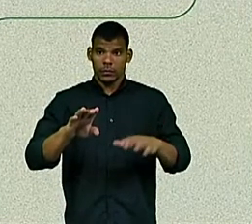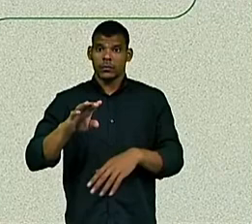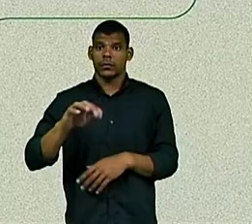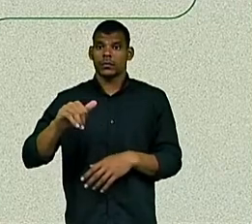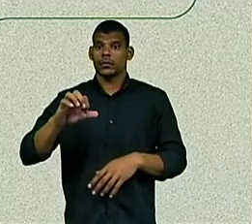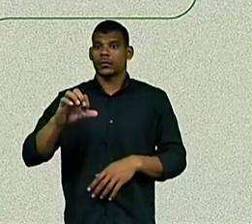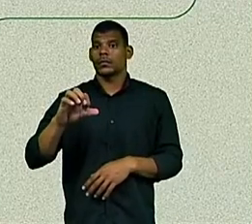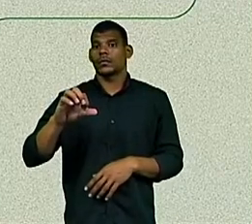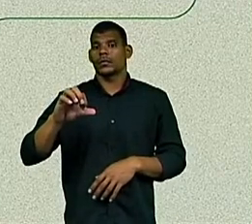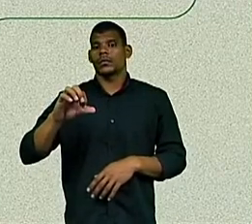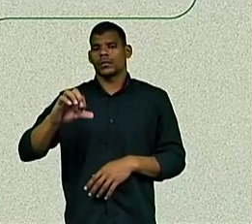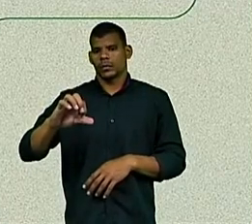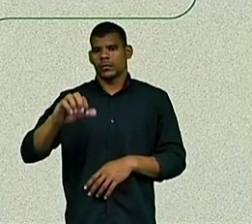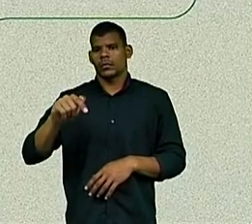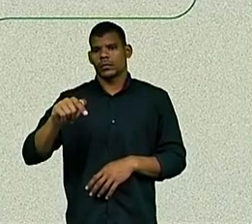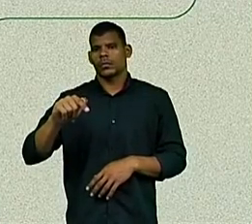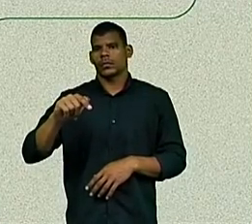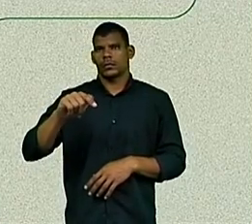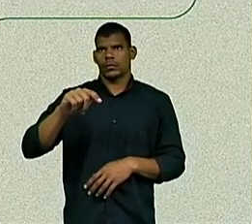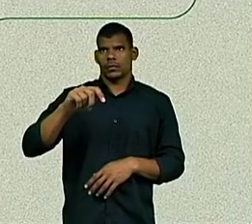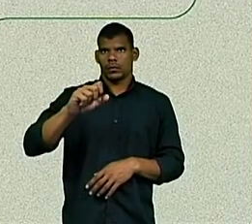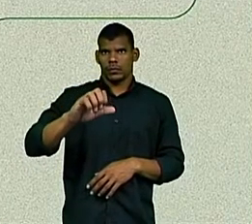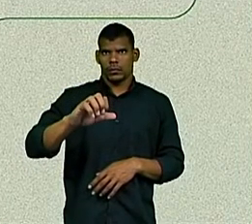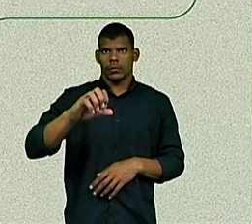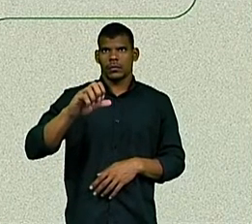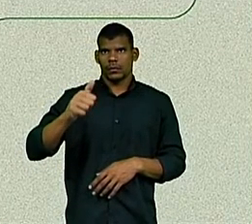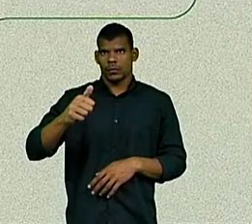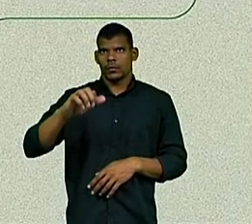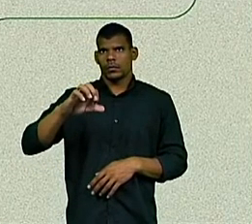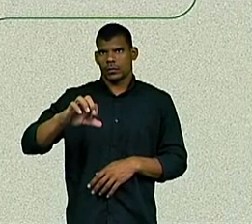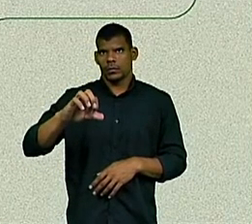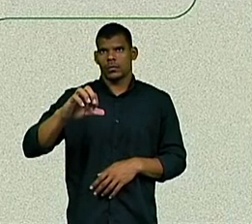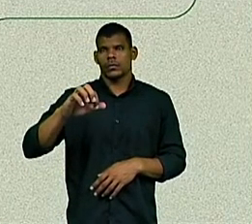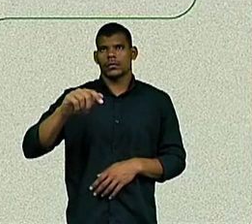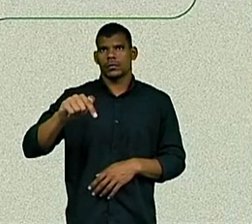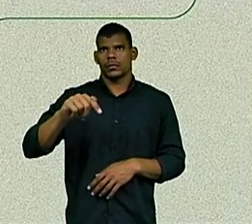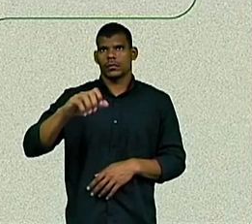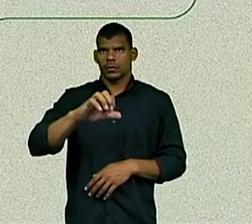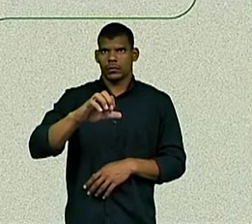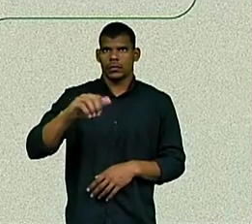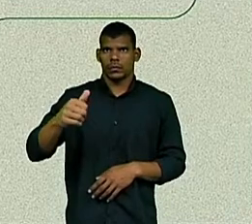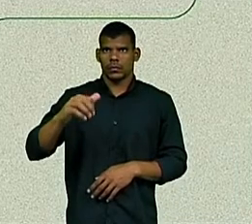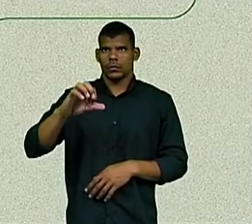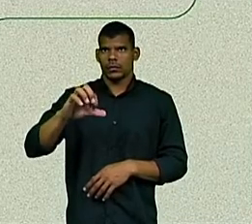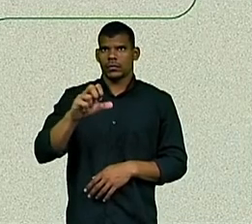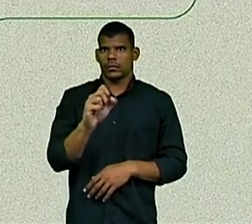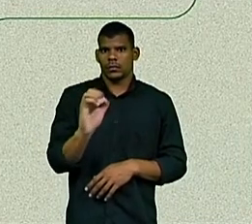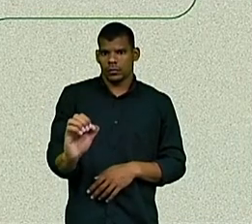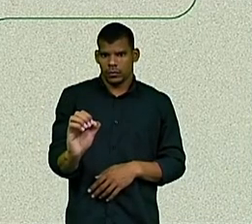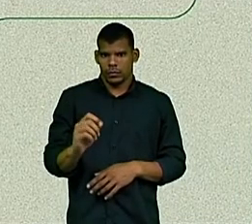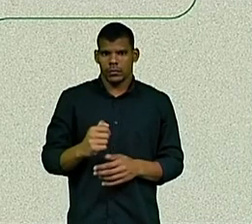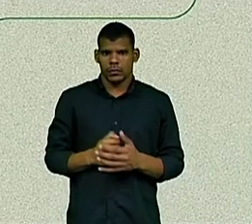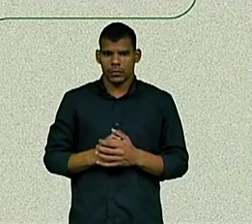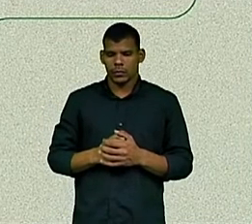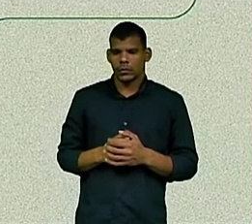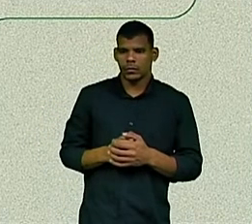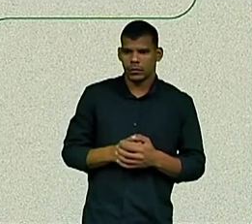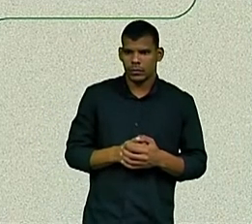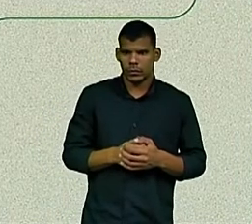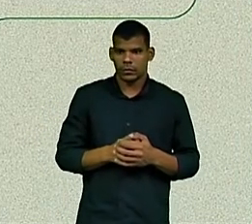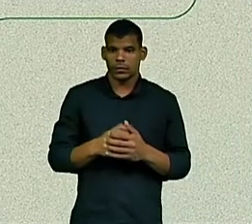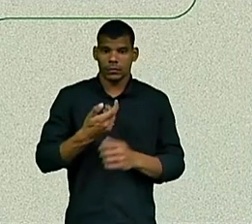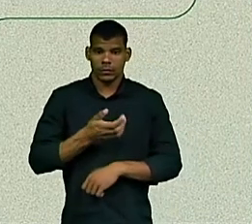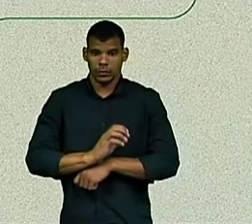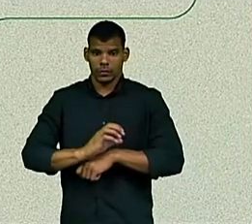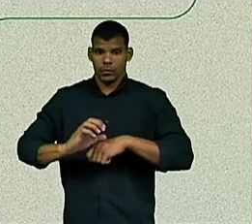1979 1980 e a constituição ainda diz né parágrafo único todo poder é mandando um povo por isso